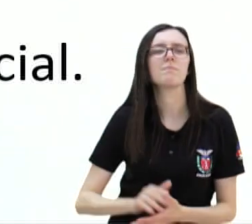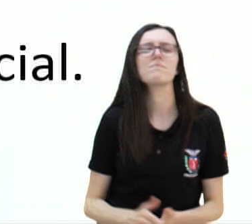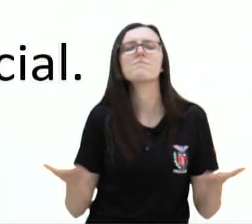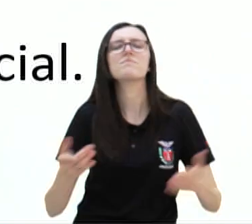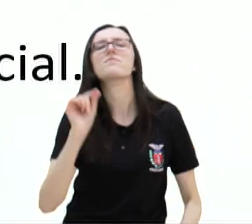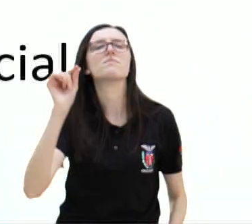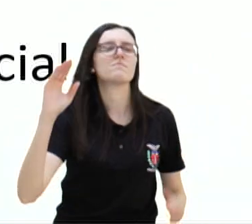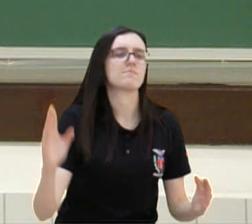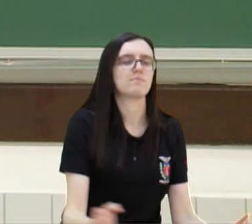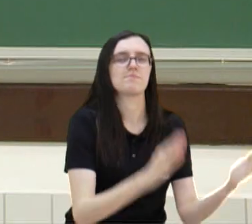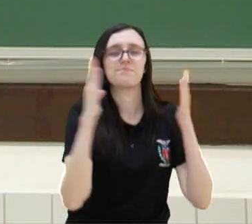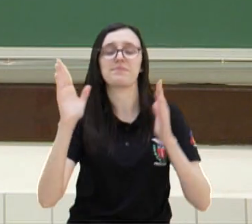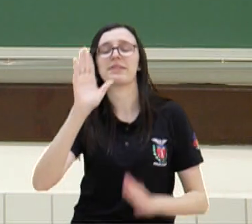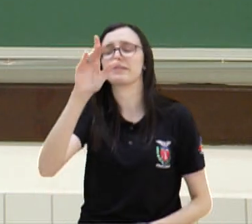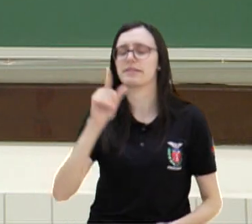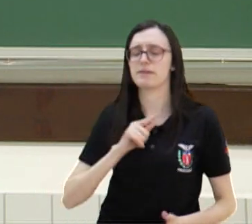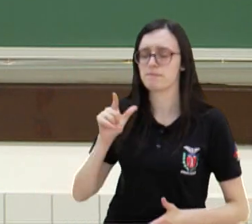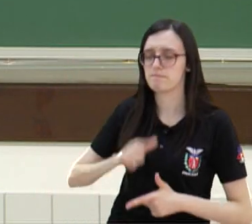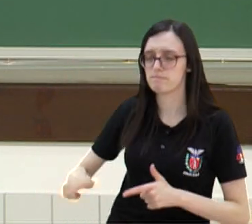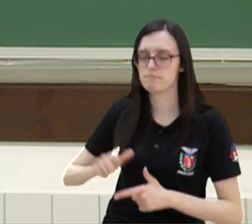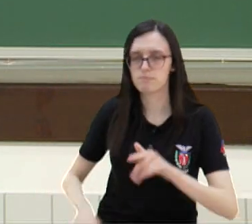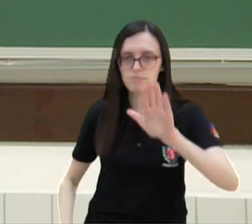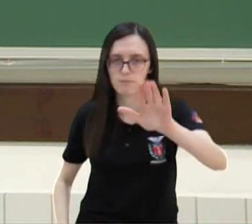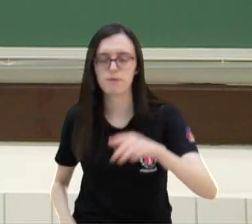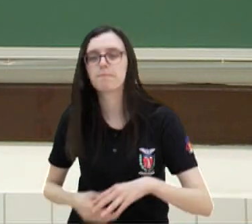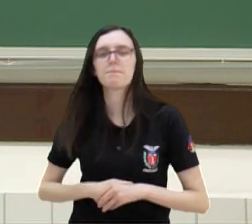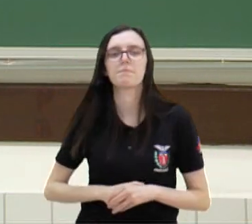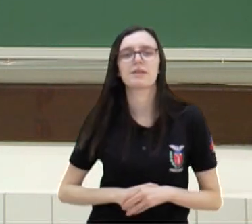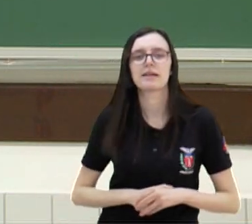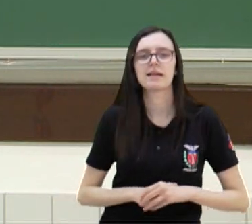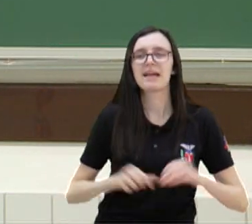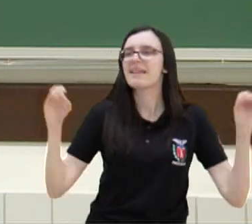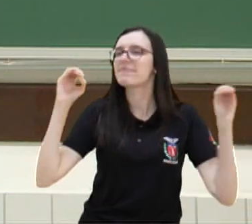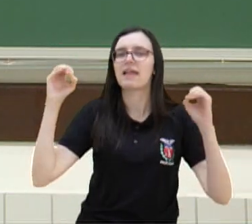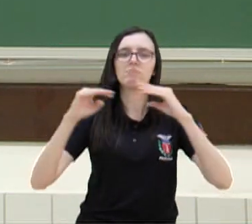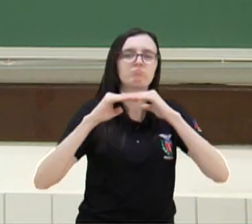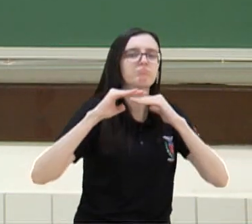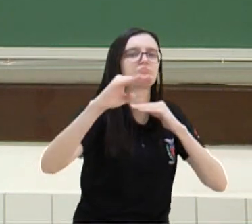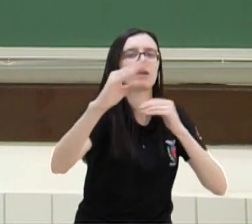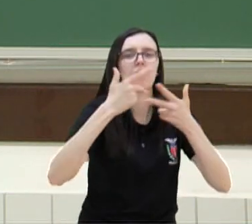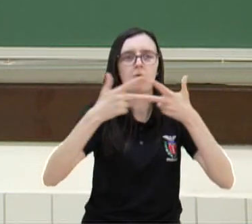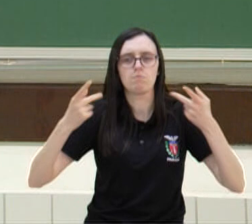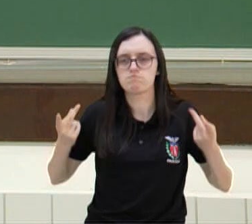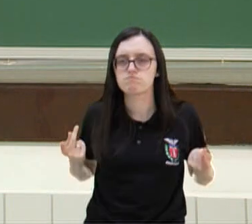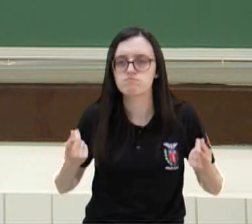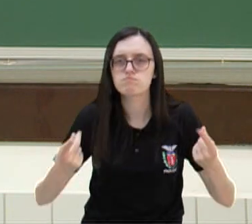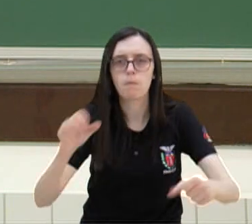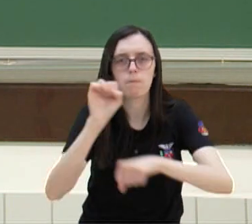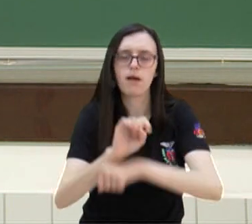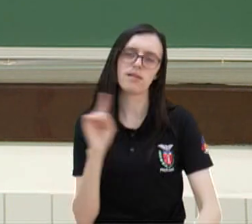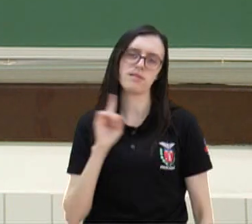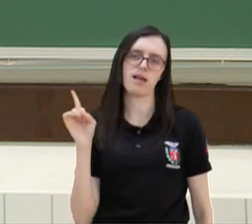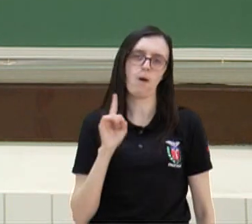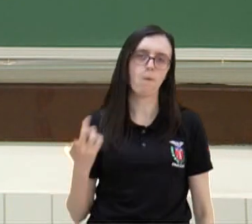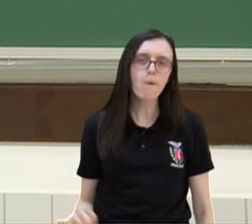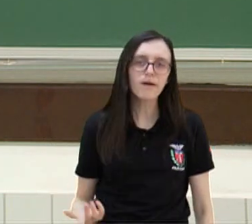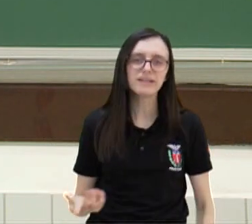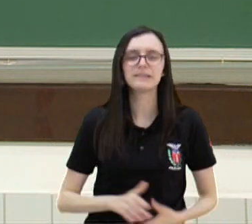tá, temos um problema. Nada é linear e nada permanece estático e